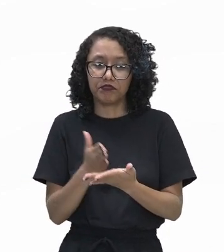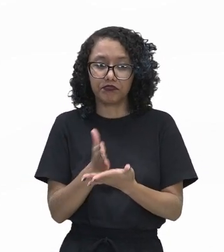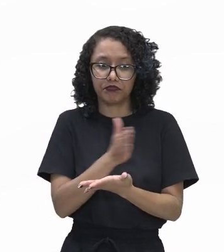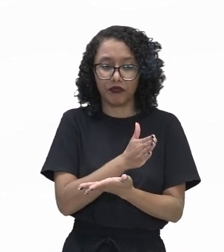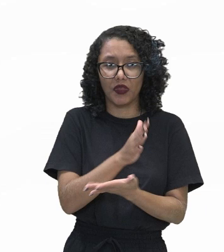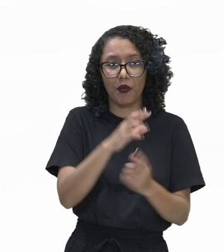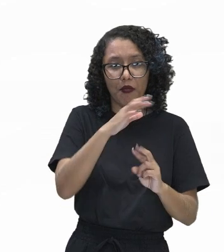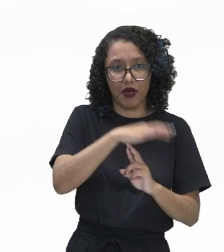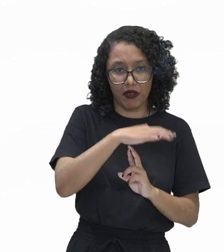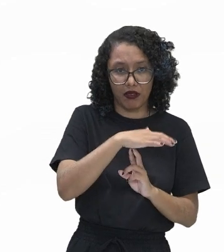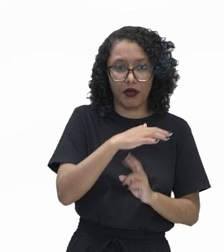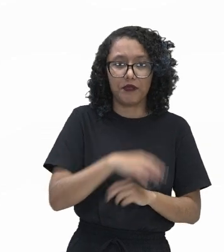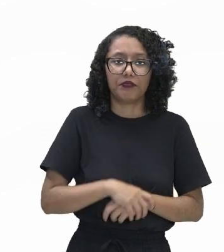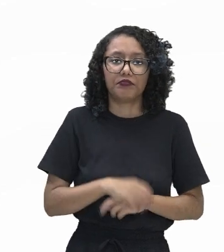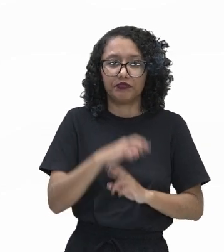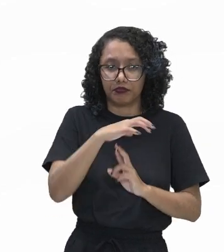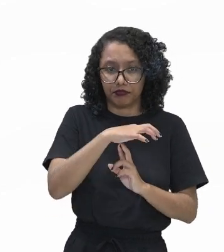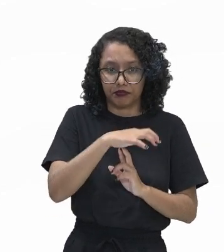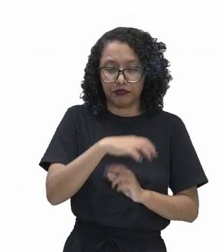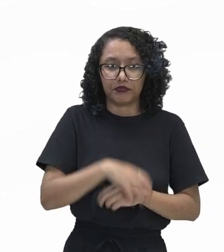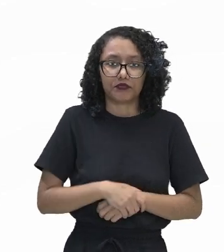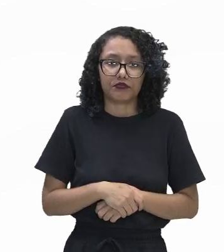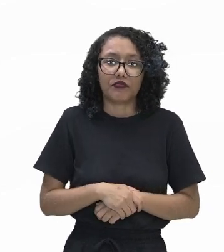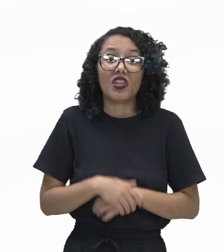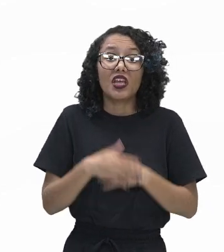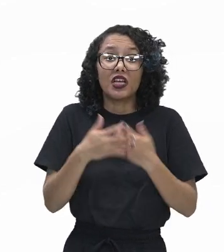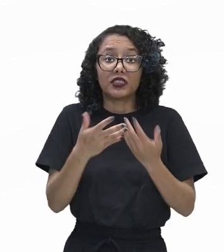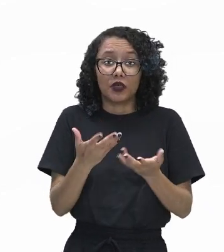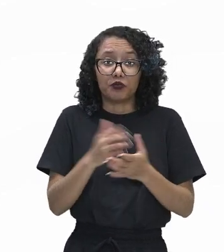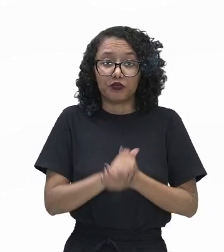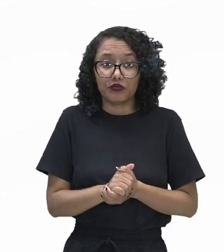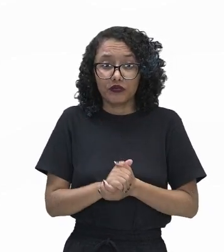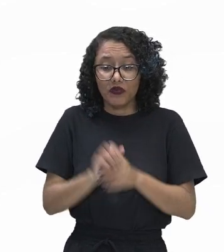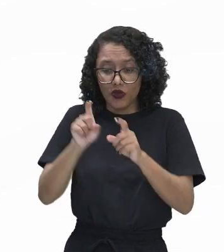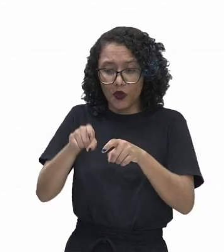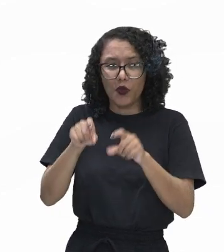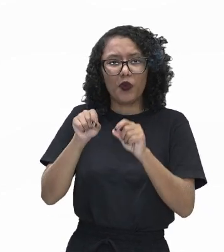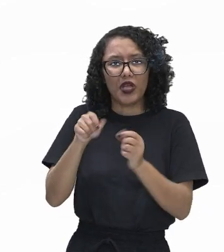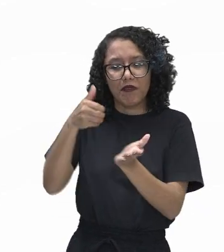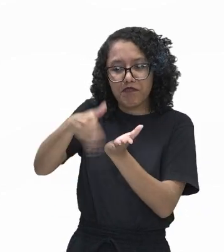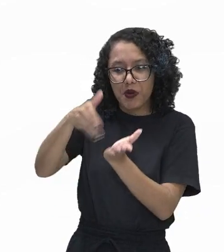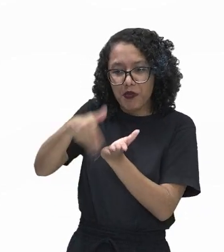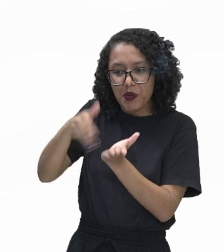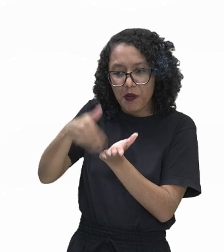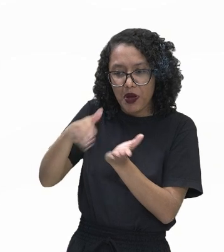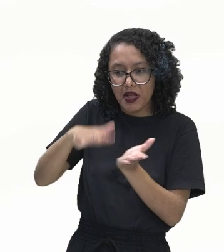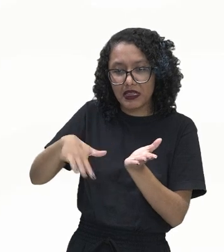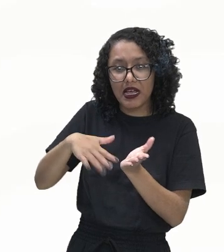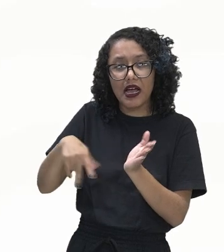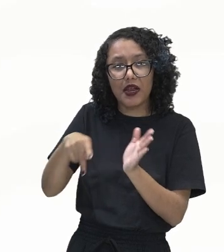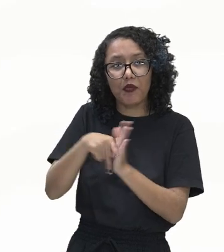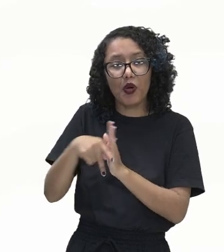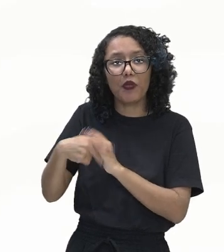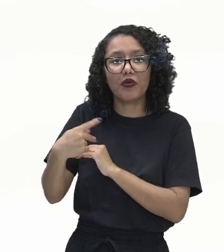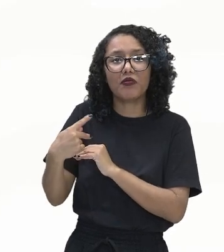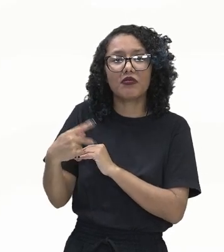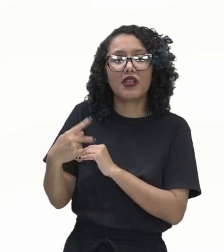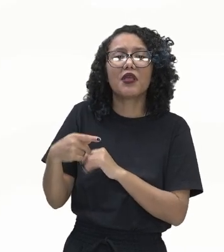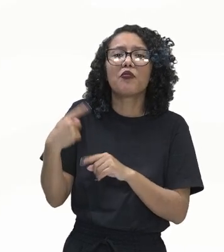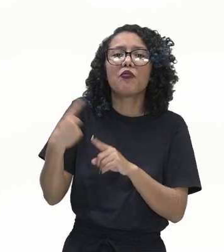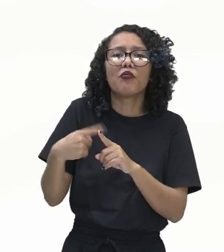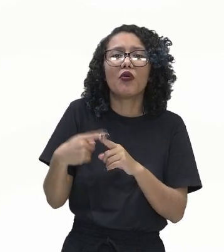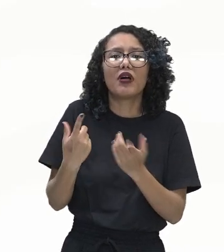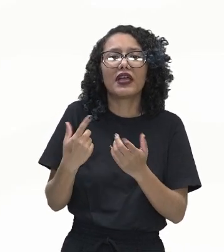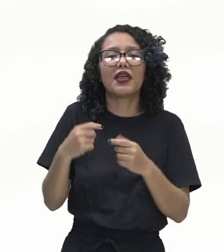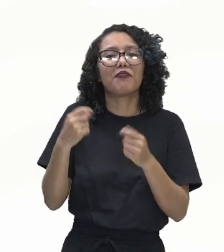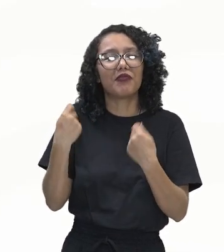Paraná. Camponeses foram expulsos de suas terras devido à construção de ferrovias e à concessão